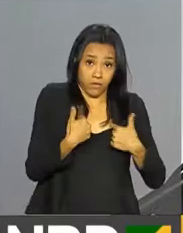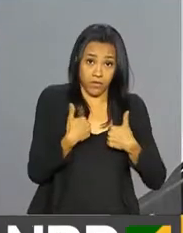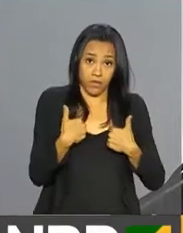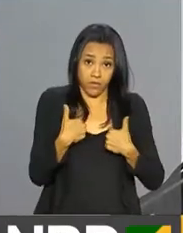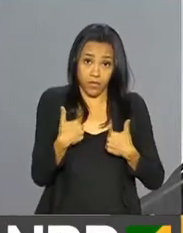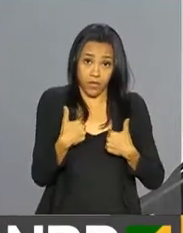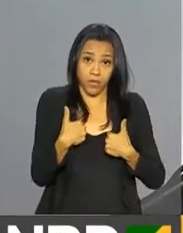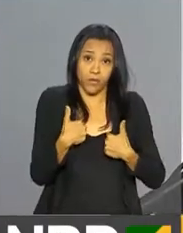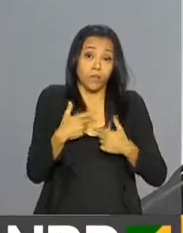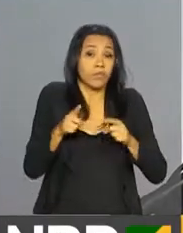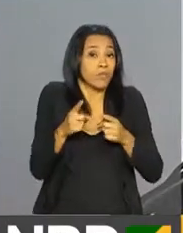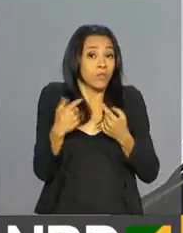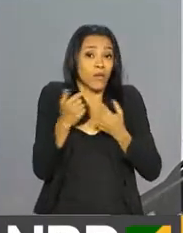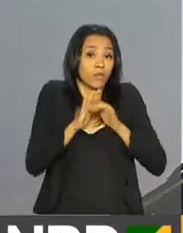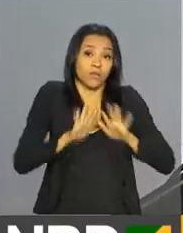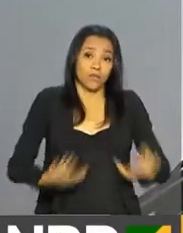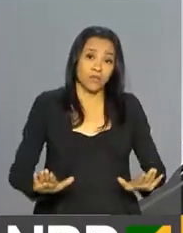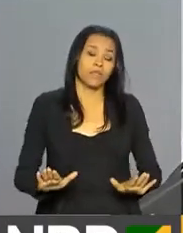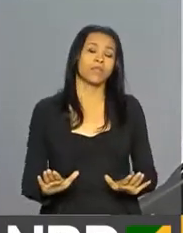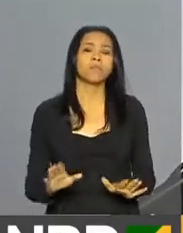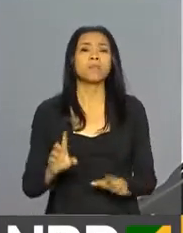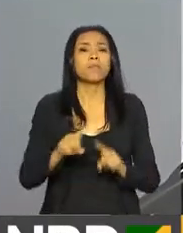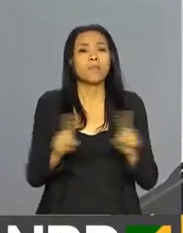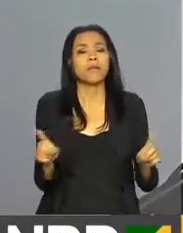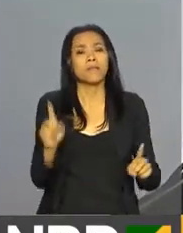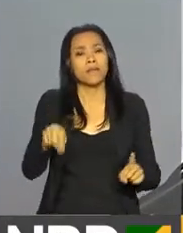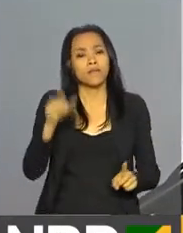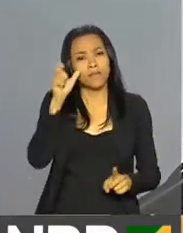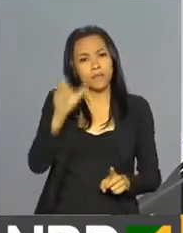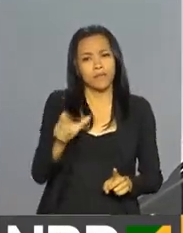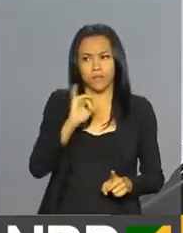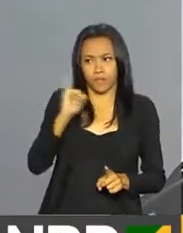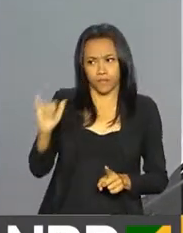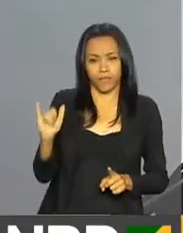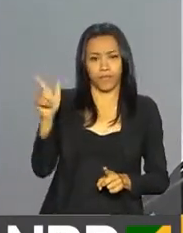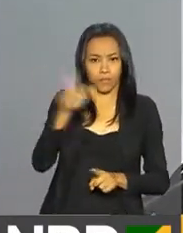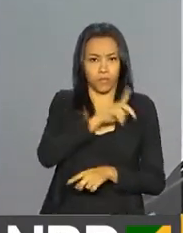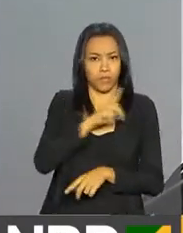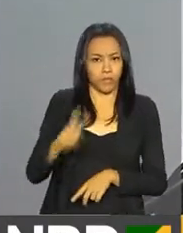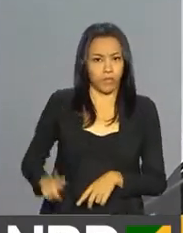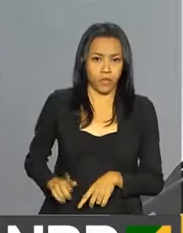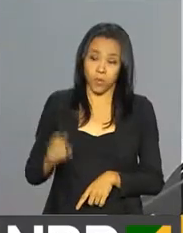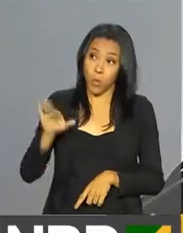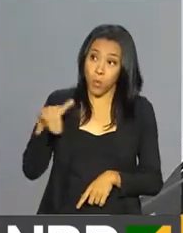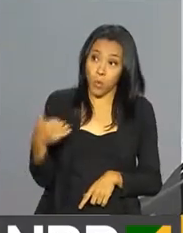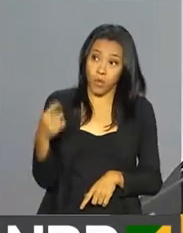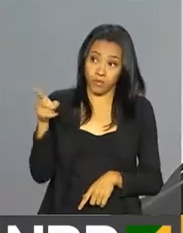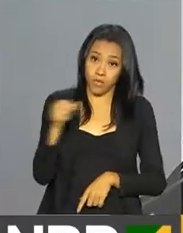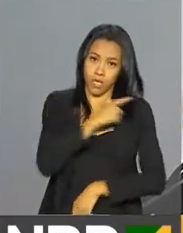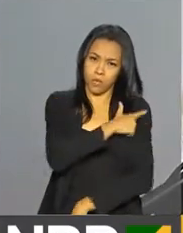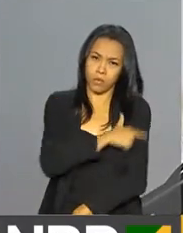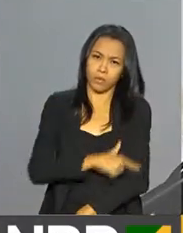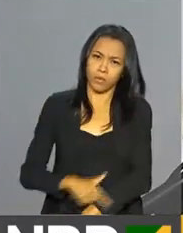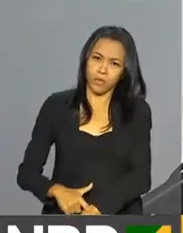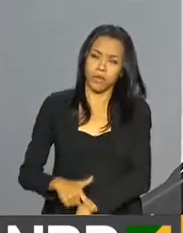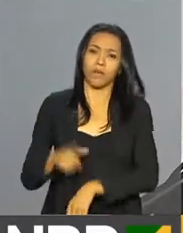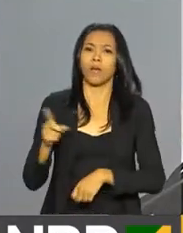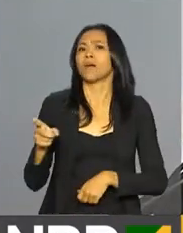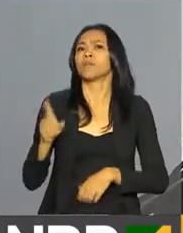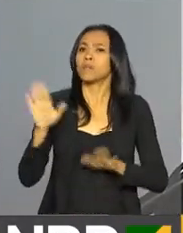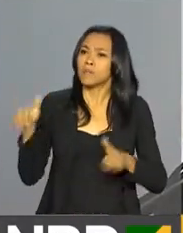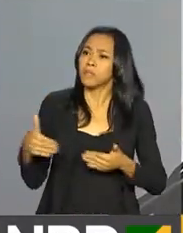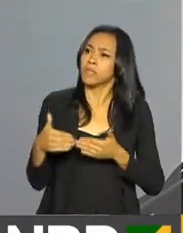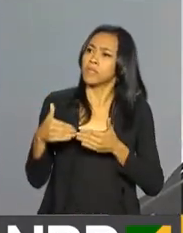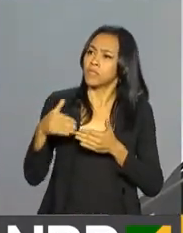sou igualmente assim mas é interessante ver o pezão e as pessoas acham que quando você é educado institucionalmente e pessoalmente